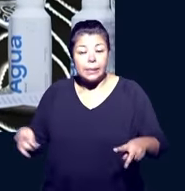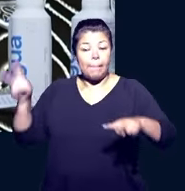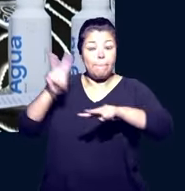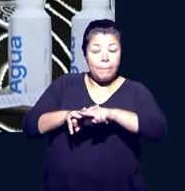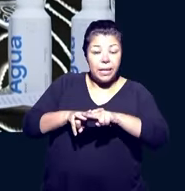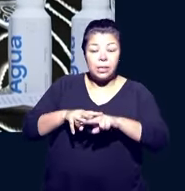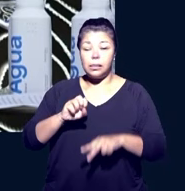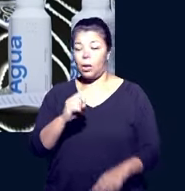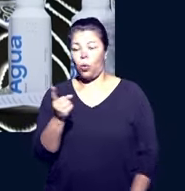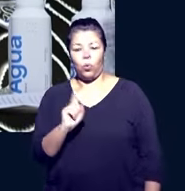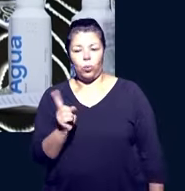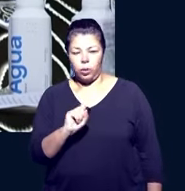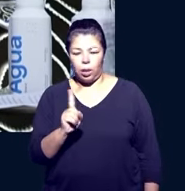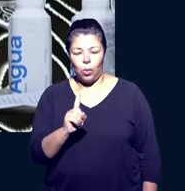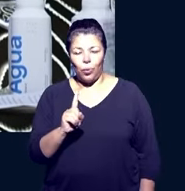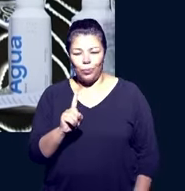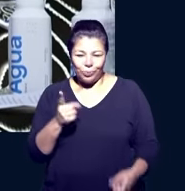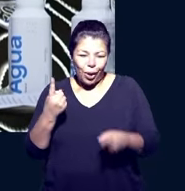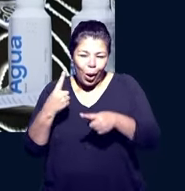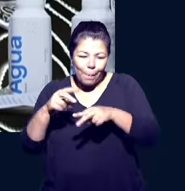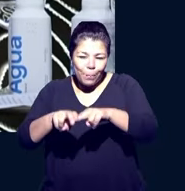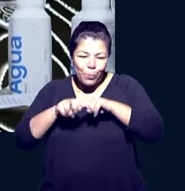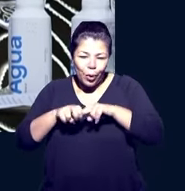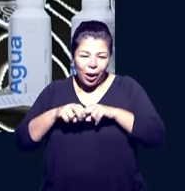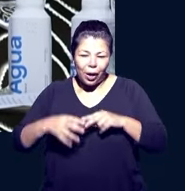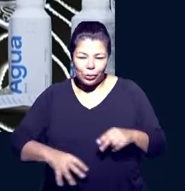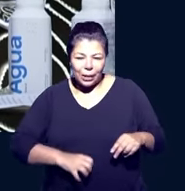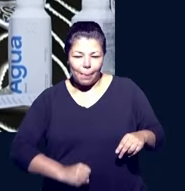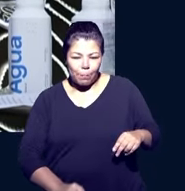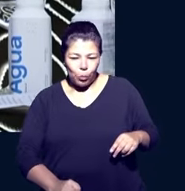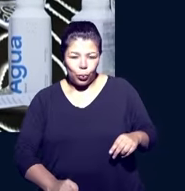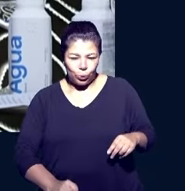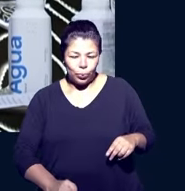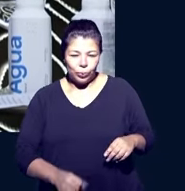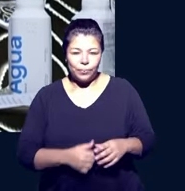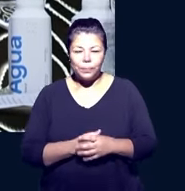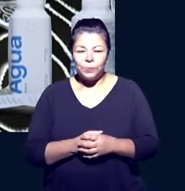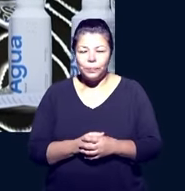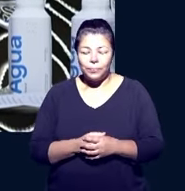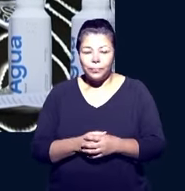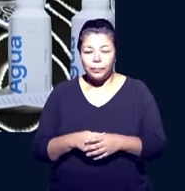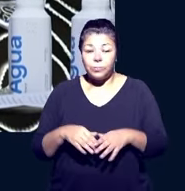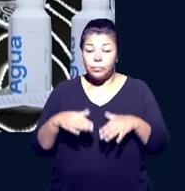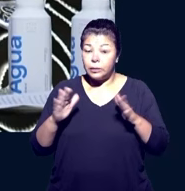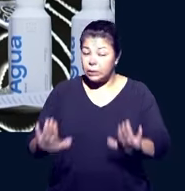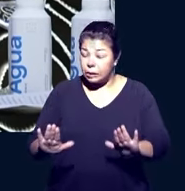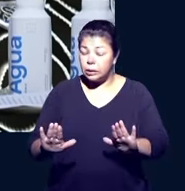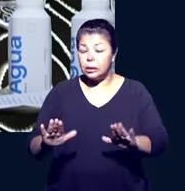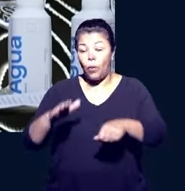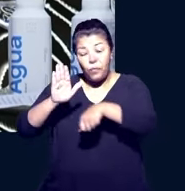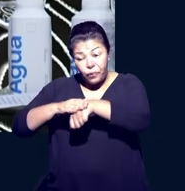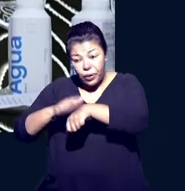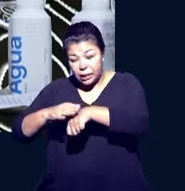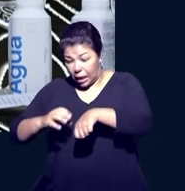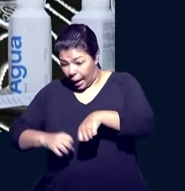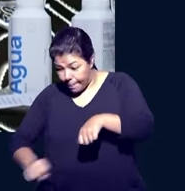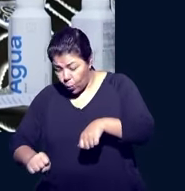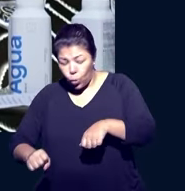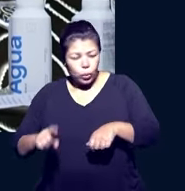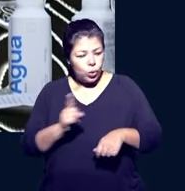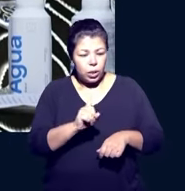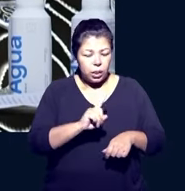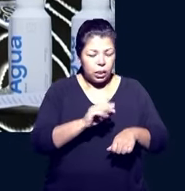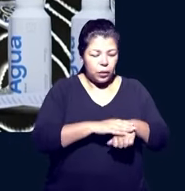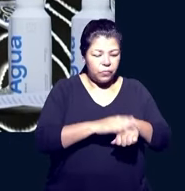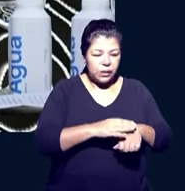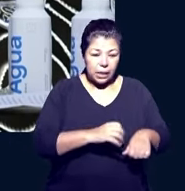isso portanto combater o aborto pregar contra o aborto não fazer o aborto são são condutas perfeitamente legítimas O